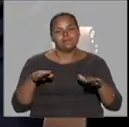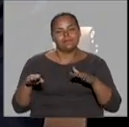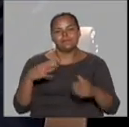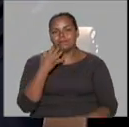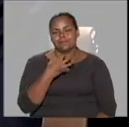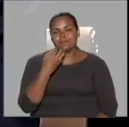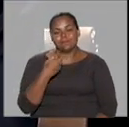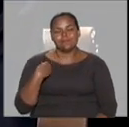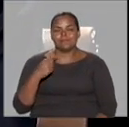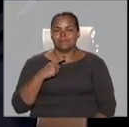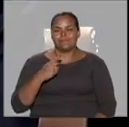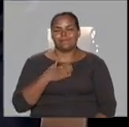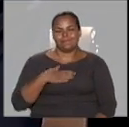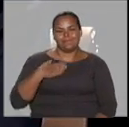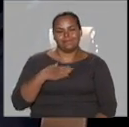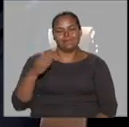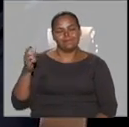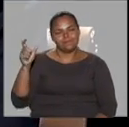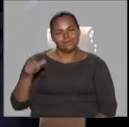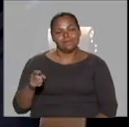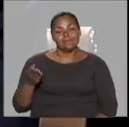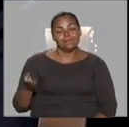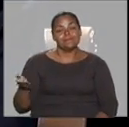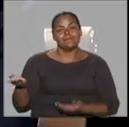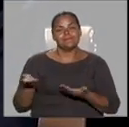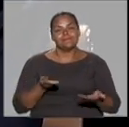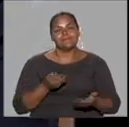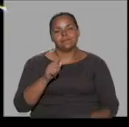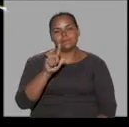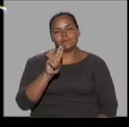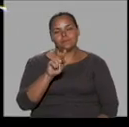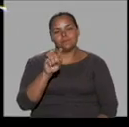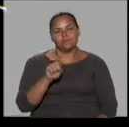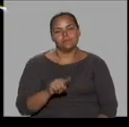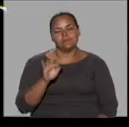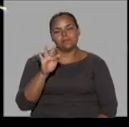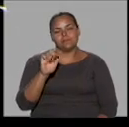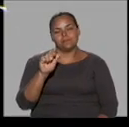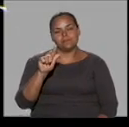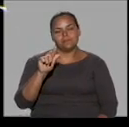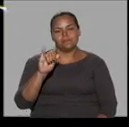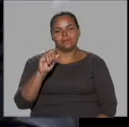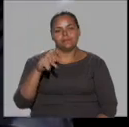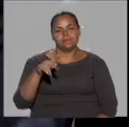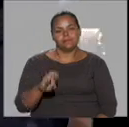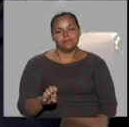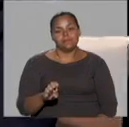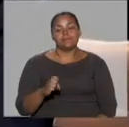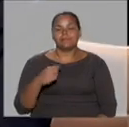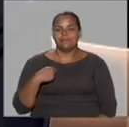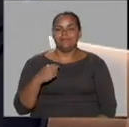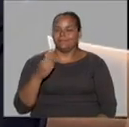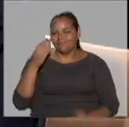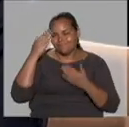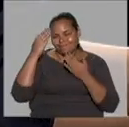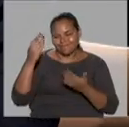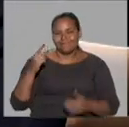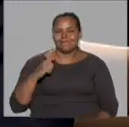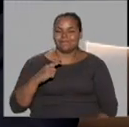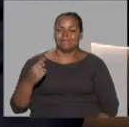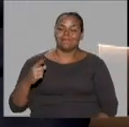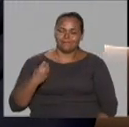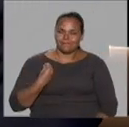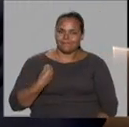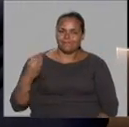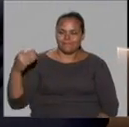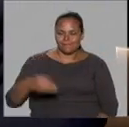tenho o prazer de receber o jornalista e escritor Luiz Felipe Peixoto. Luiz, muito obrigado por